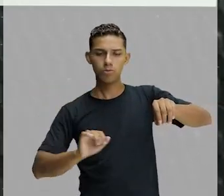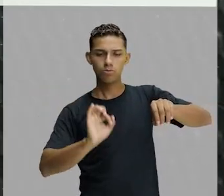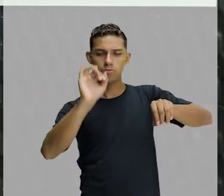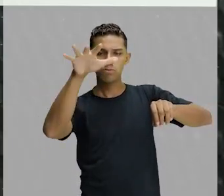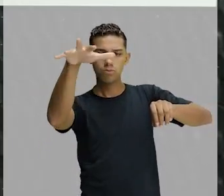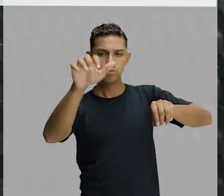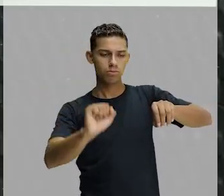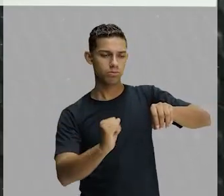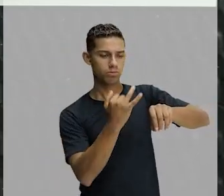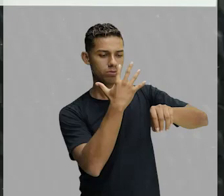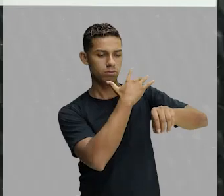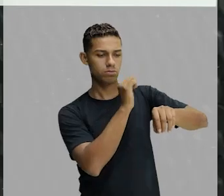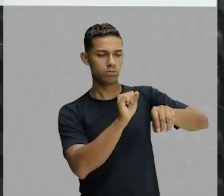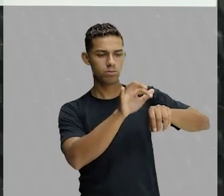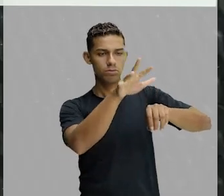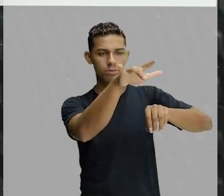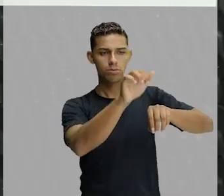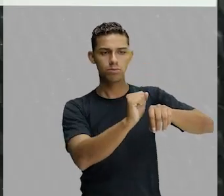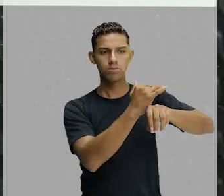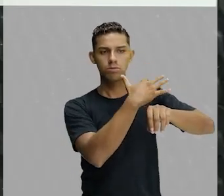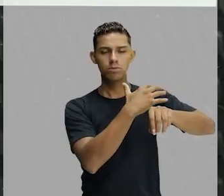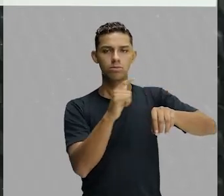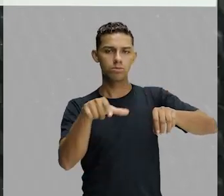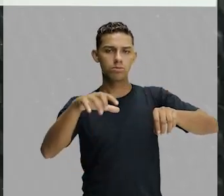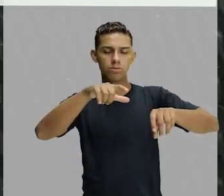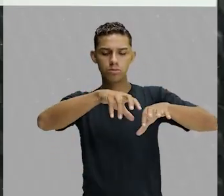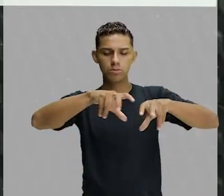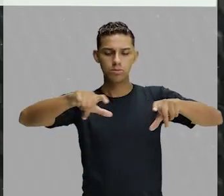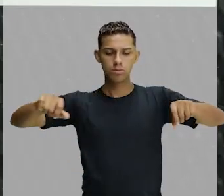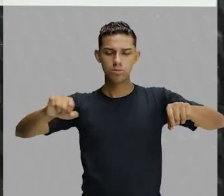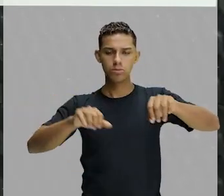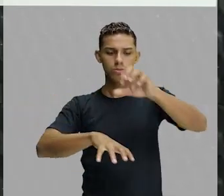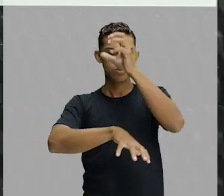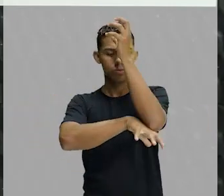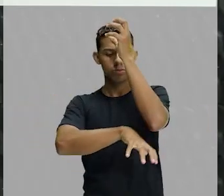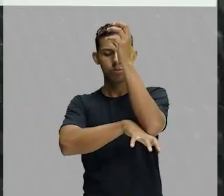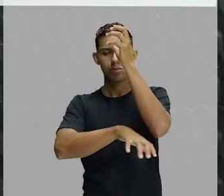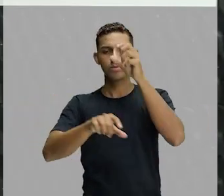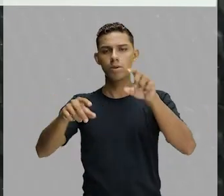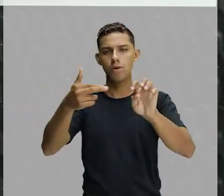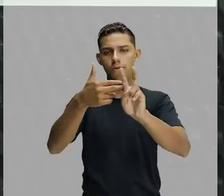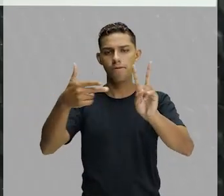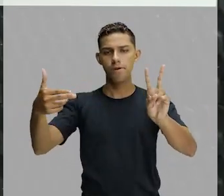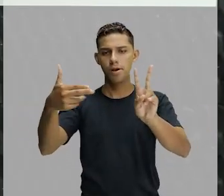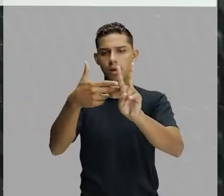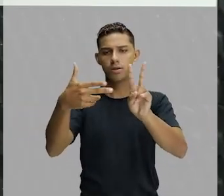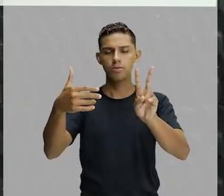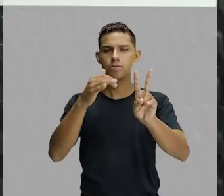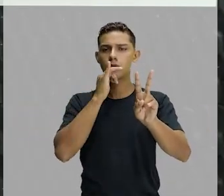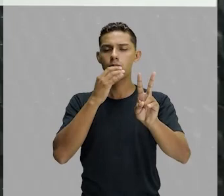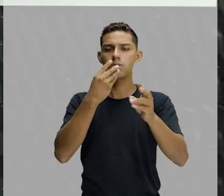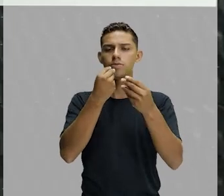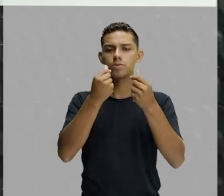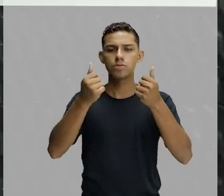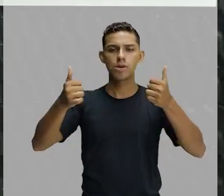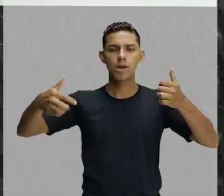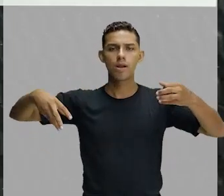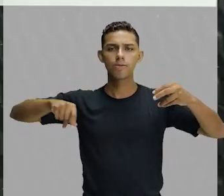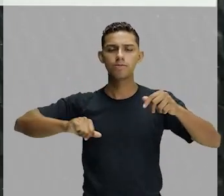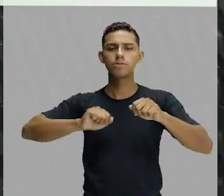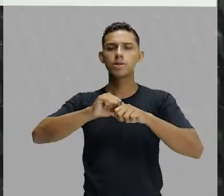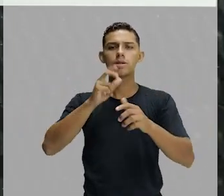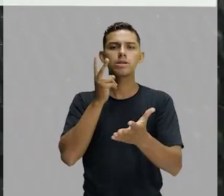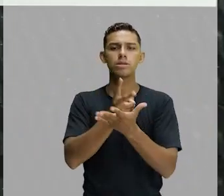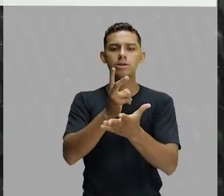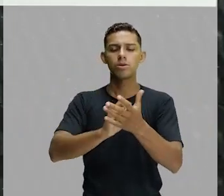naqueles canos perfurados, eu vou ter o vegetal, né, com a raiz embebida numa solução aquosa, que fica